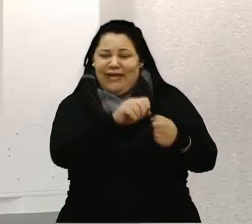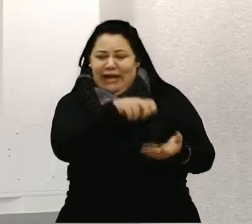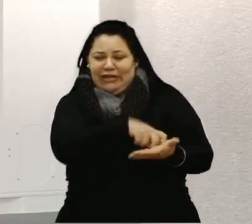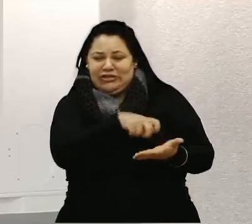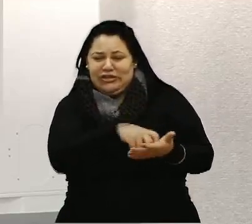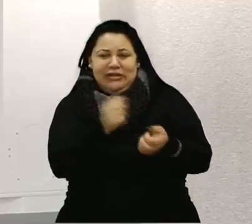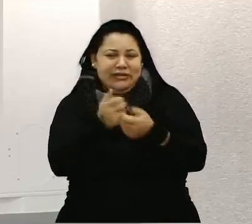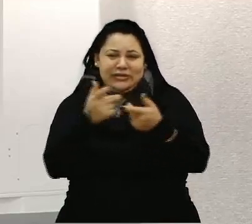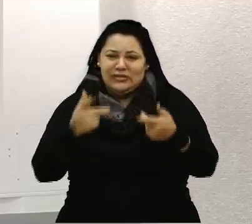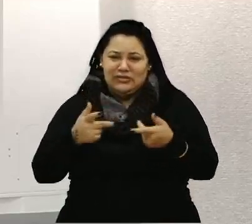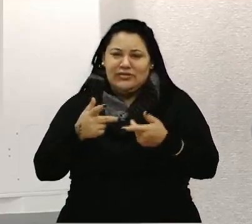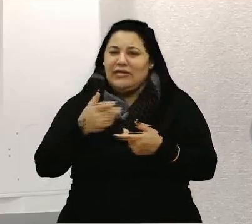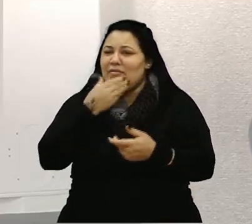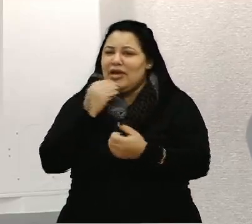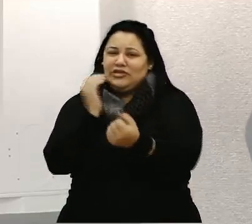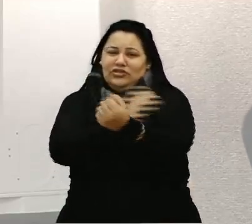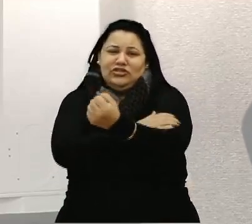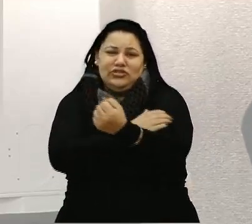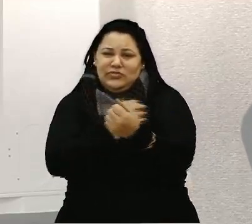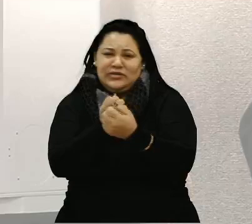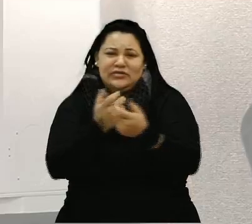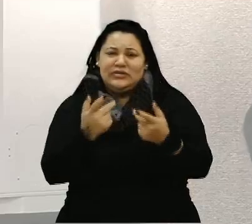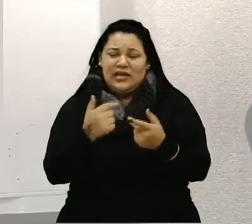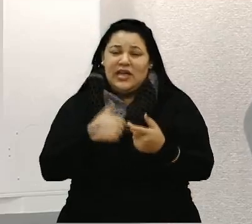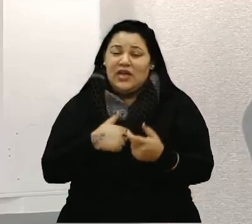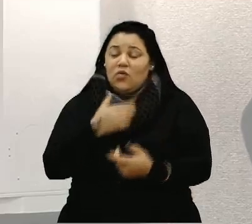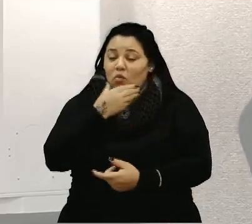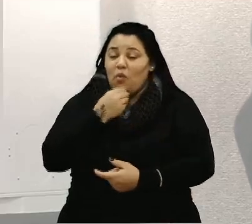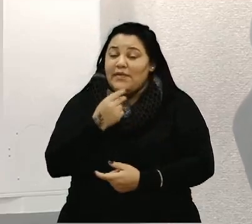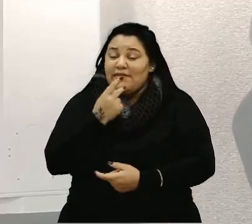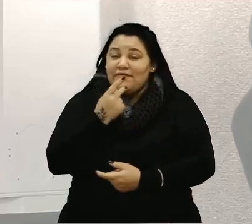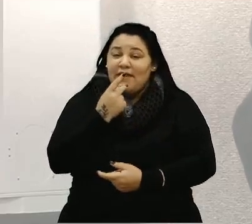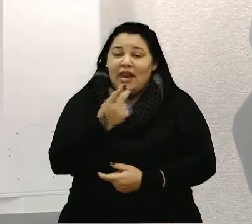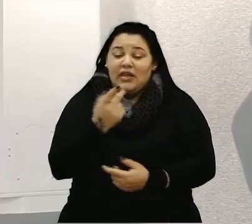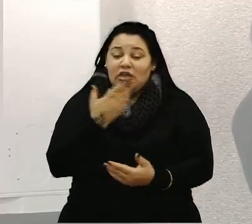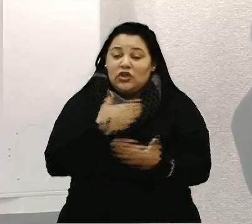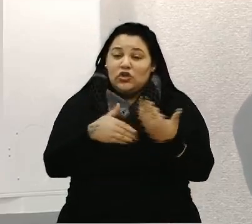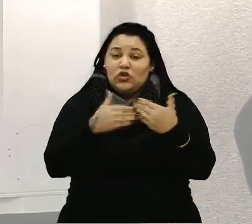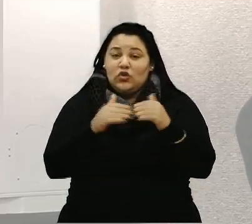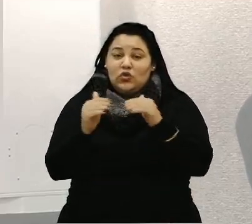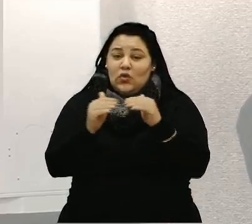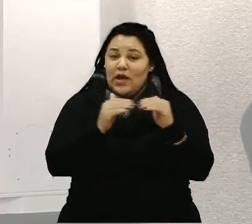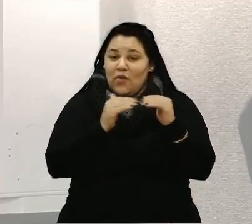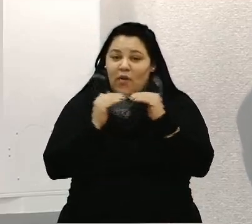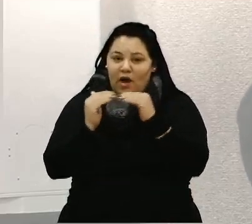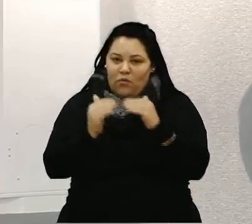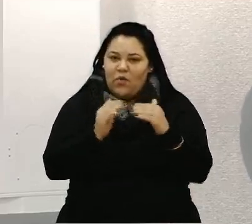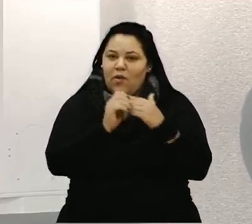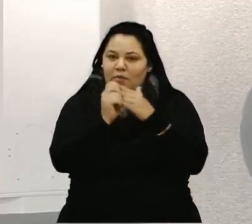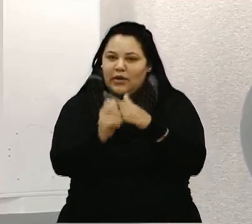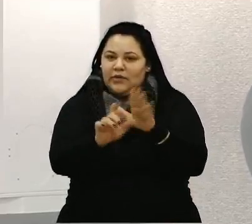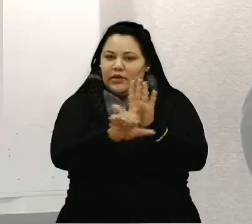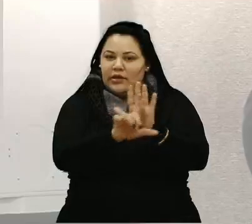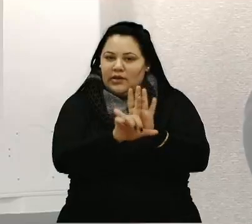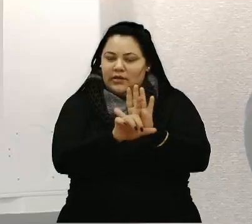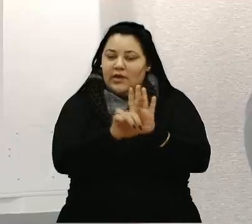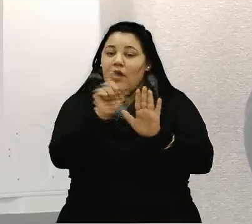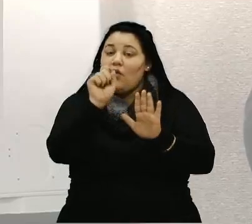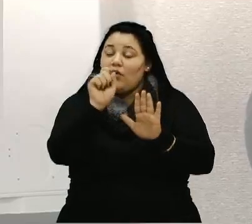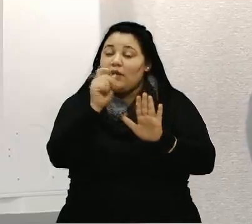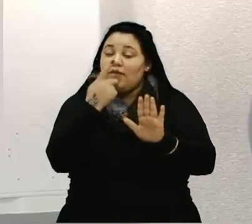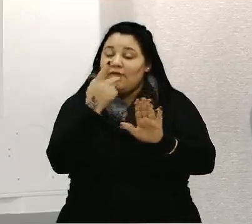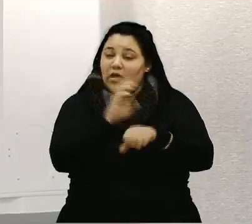não sou a turma disso. Eu sou o cara que diz, todos são iguais perante a lei. Isso é o que a nossa Constituição